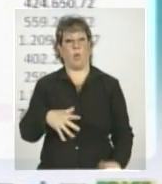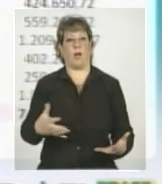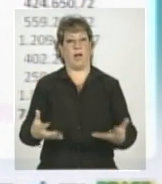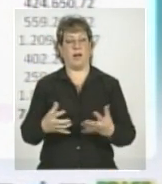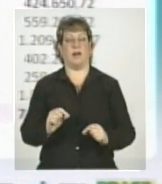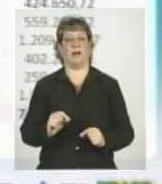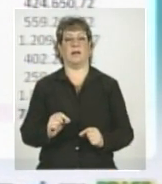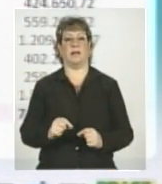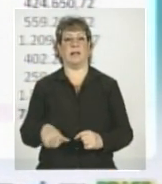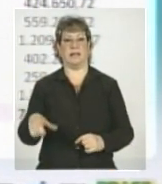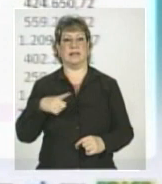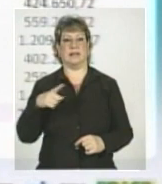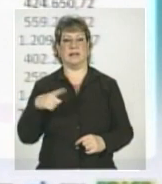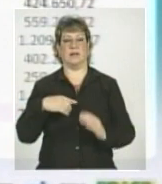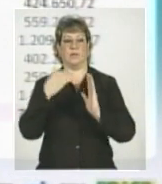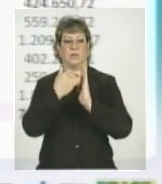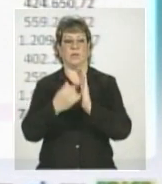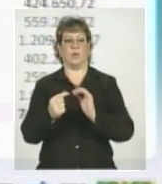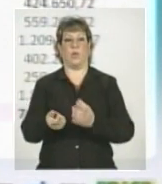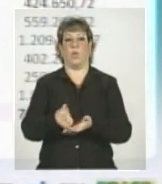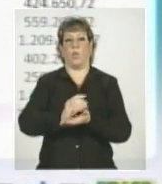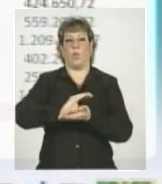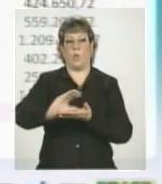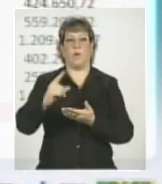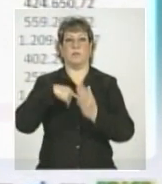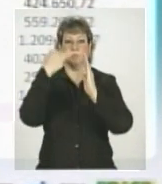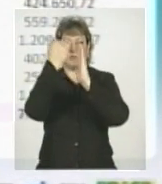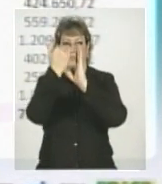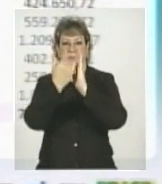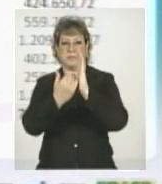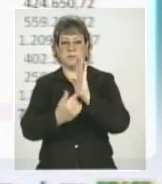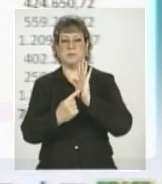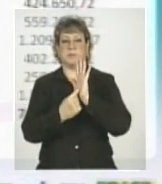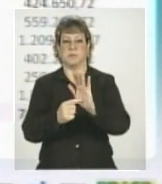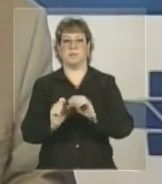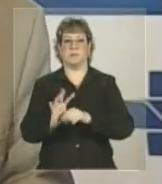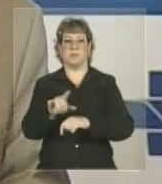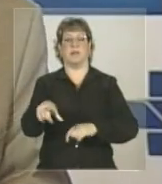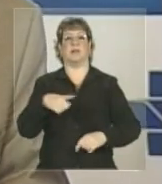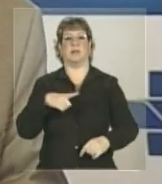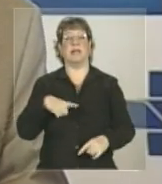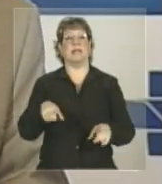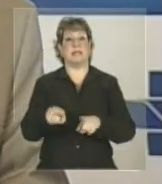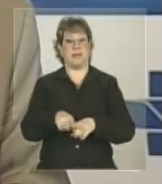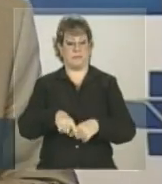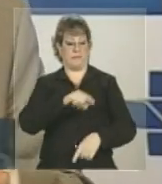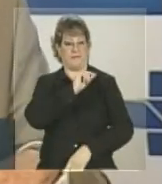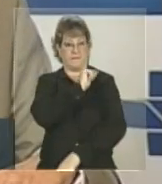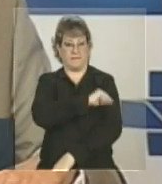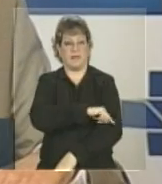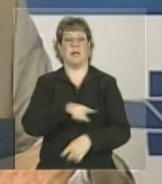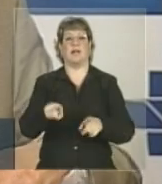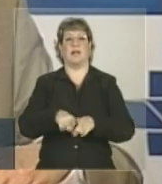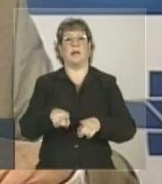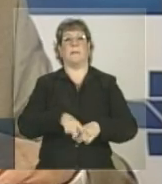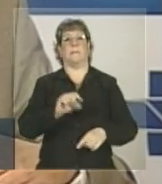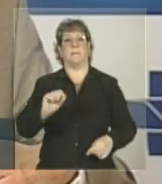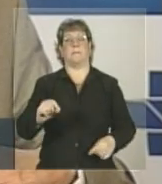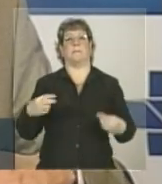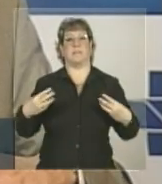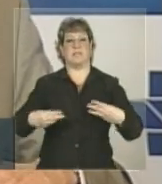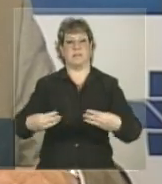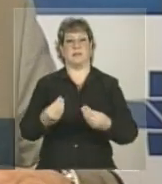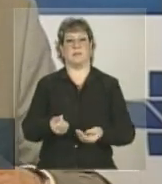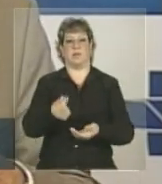está o recurso repassado, porque além da vacina, o Ministério também repassa um recurso para as secretarias